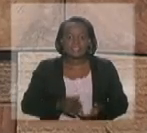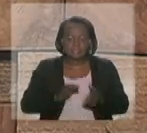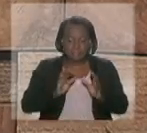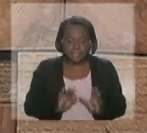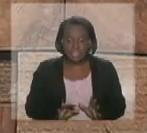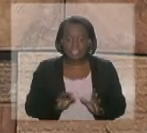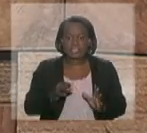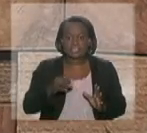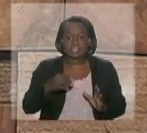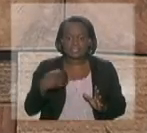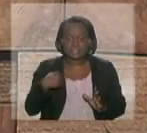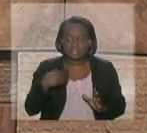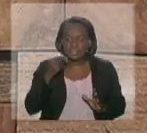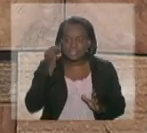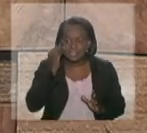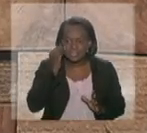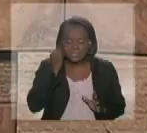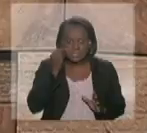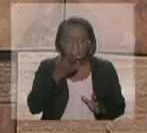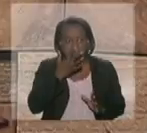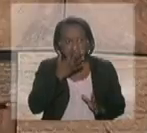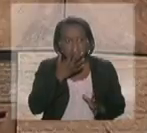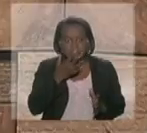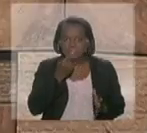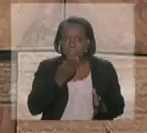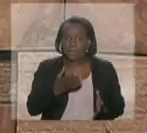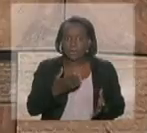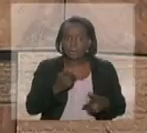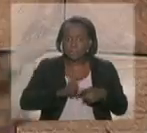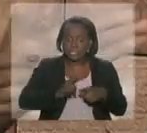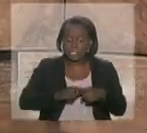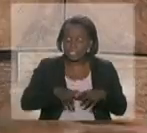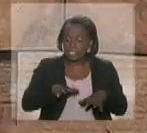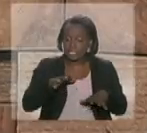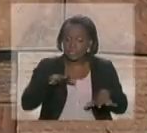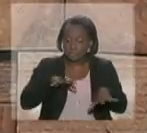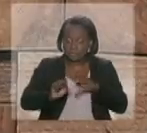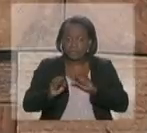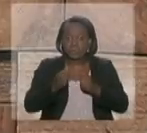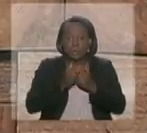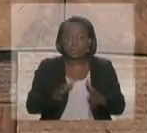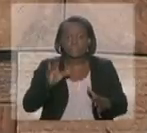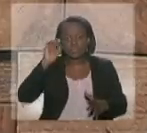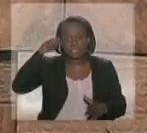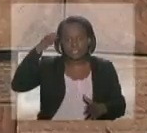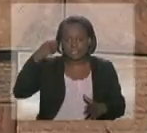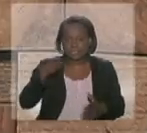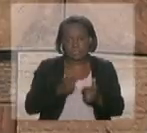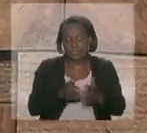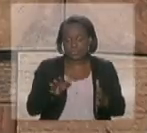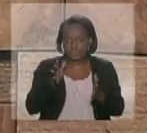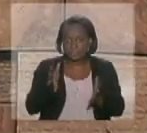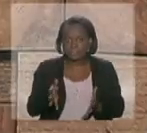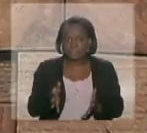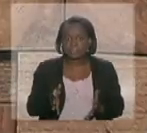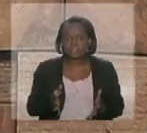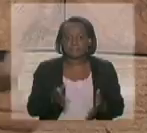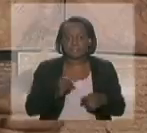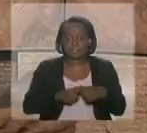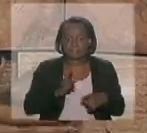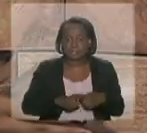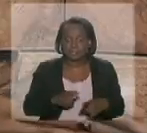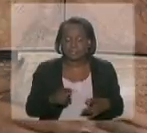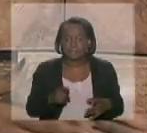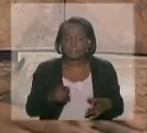e mas foi uma experiência incrível porque foi a minha formação como atriz eu posso dizer que foi foi a minha formação